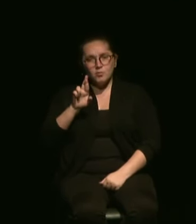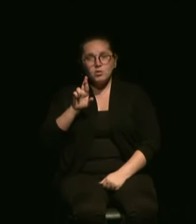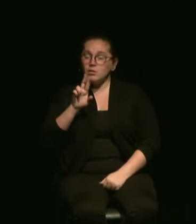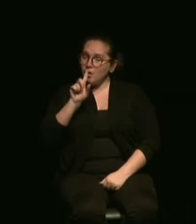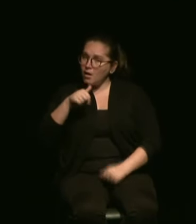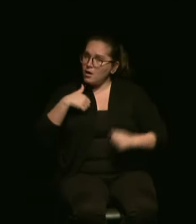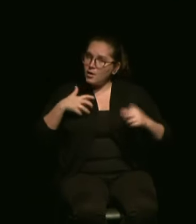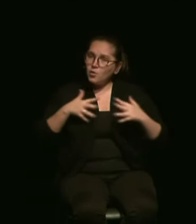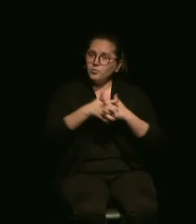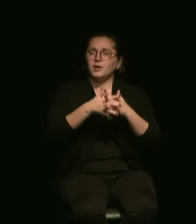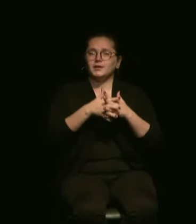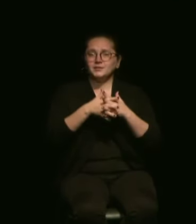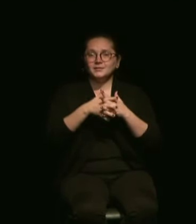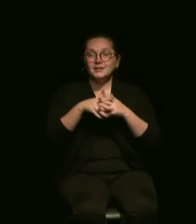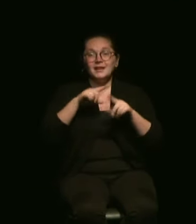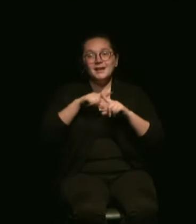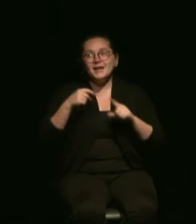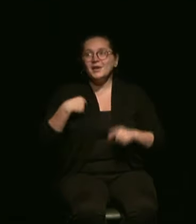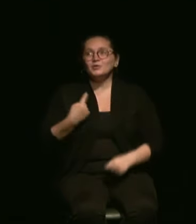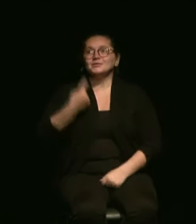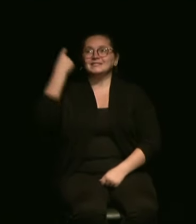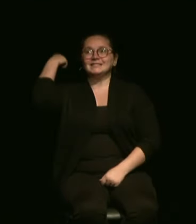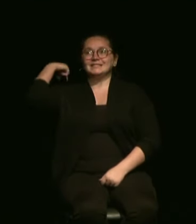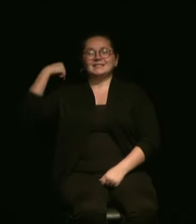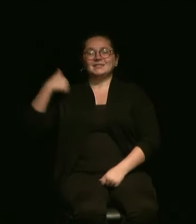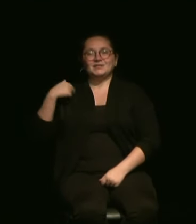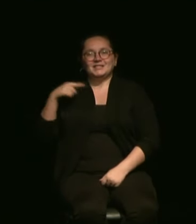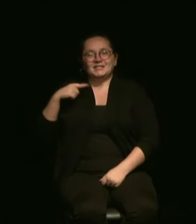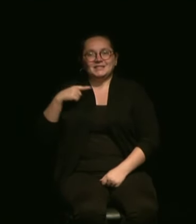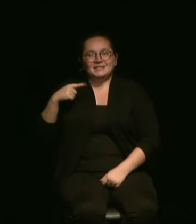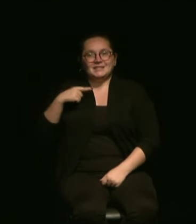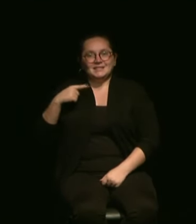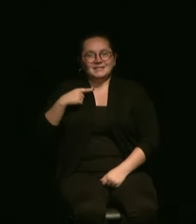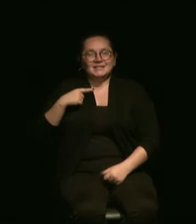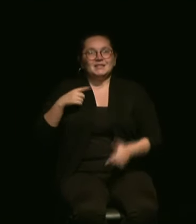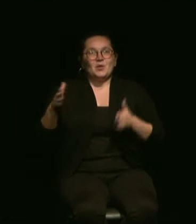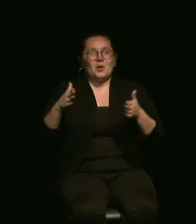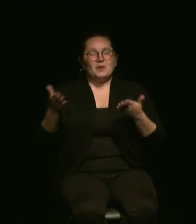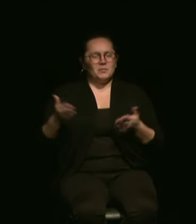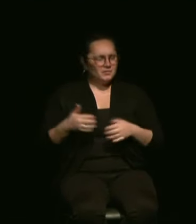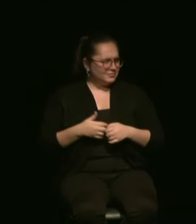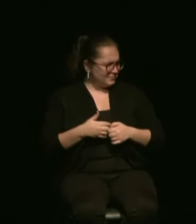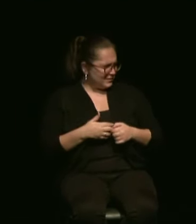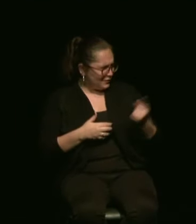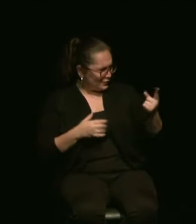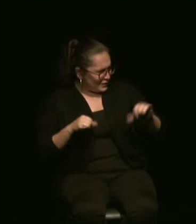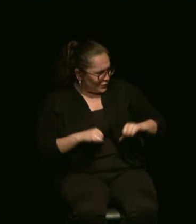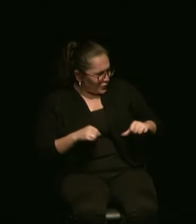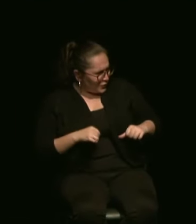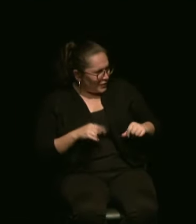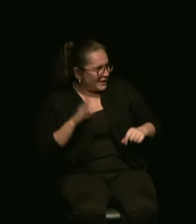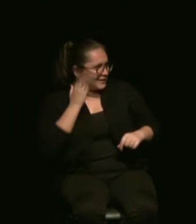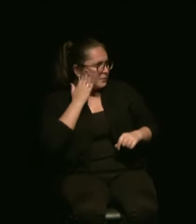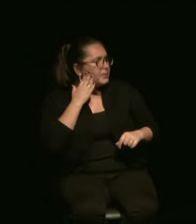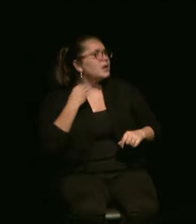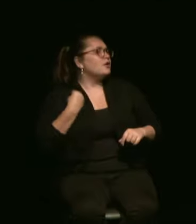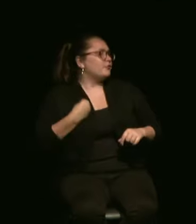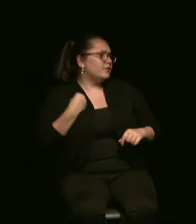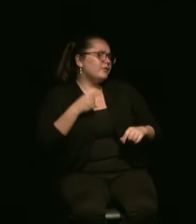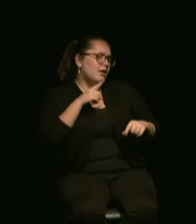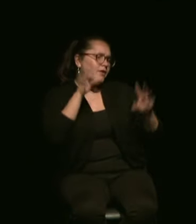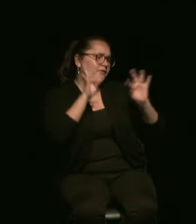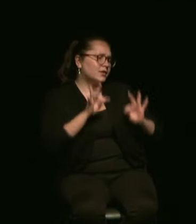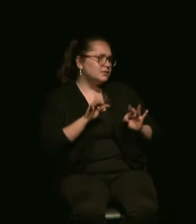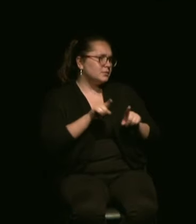complexa. Eu sou da época do ultrarromantismo, vamos dizer assim. Pode ser, mas sabe que viver é sofrer também, né? Aham, alegria e sofrer é